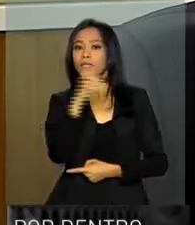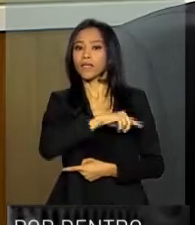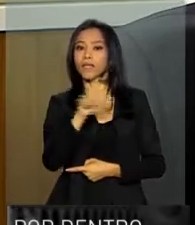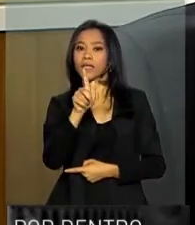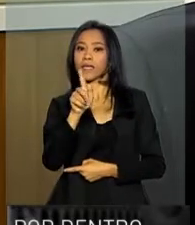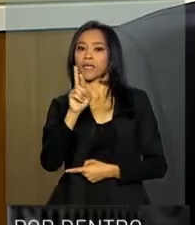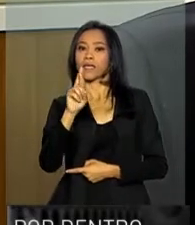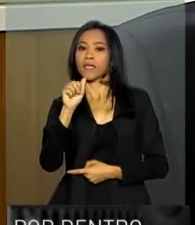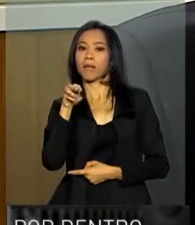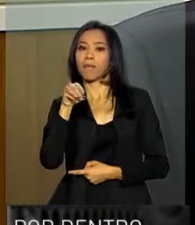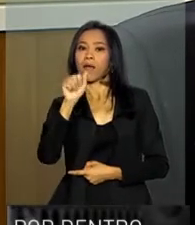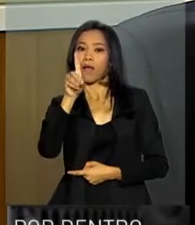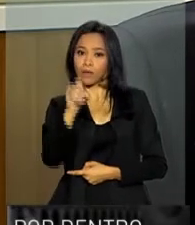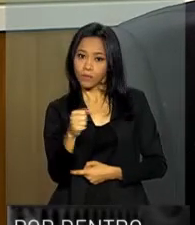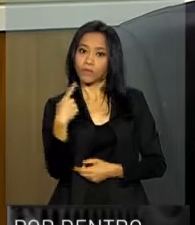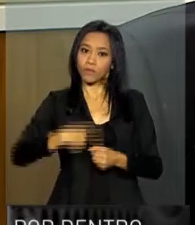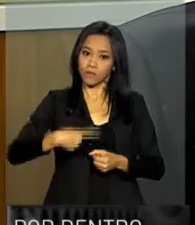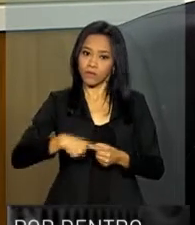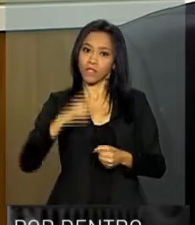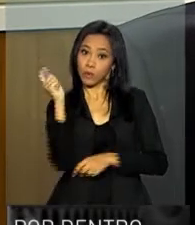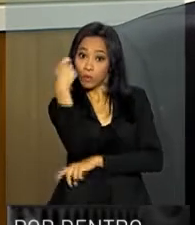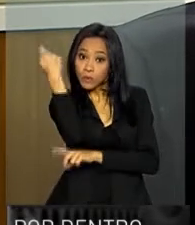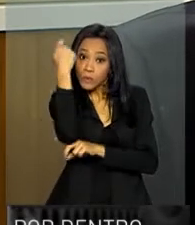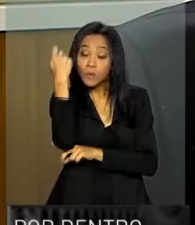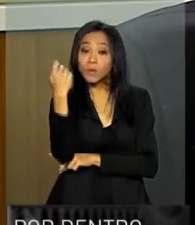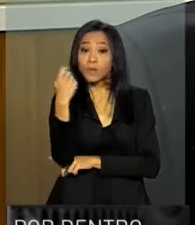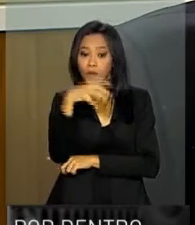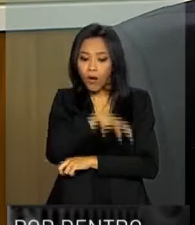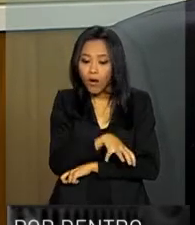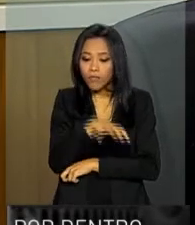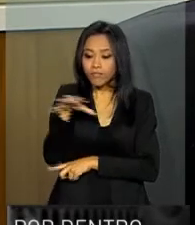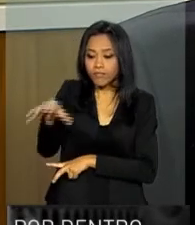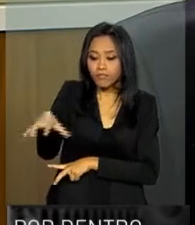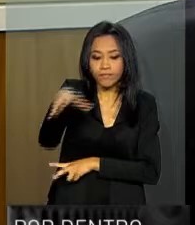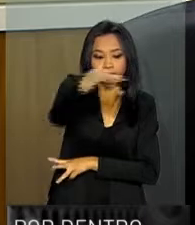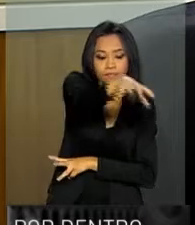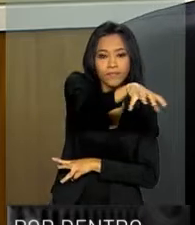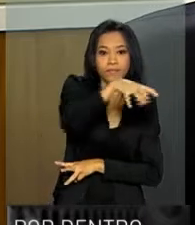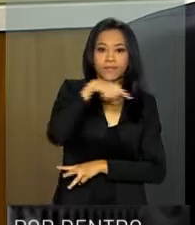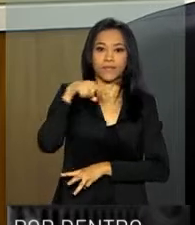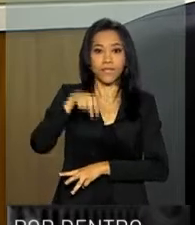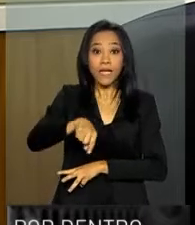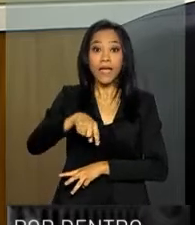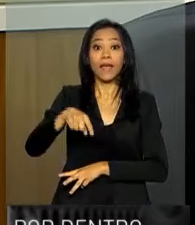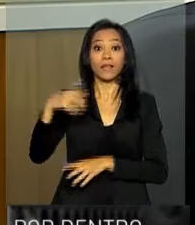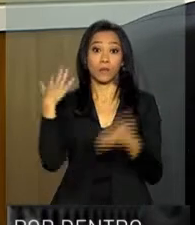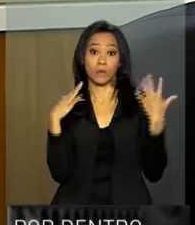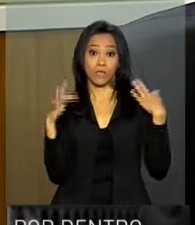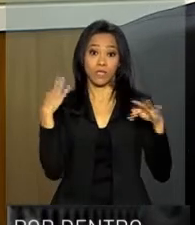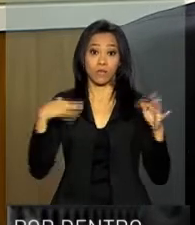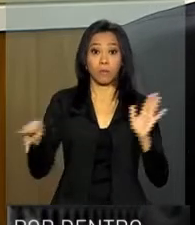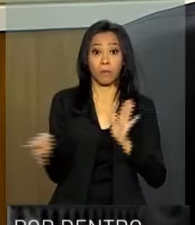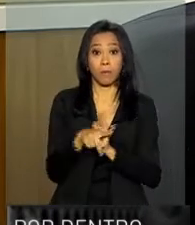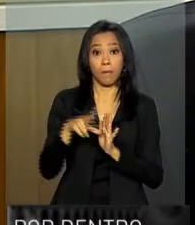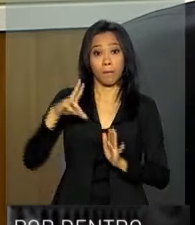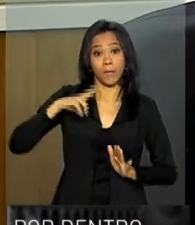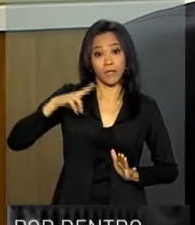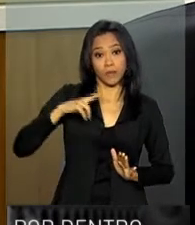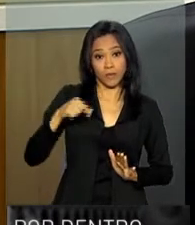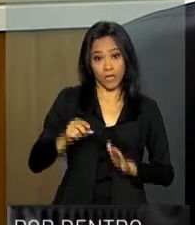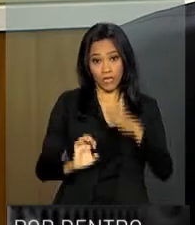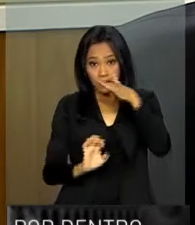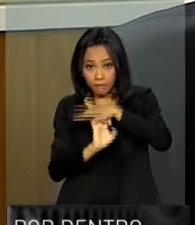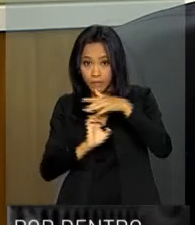concessões e ppps porque aonde você tem um empresário privado é fazendo esse trabalho essa parceria